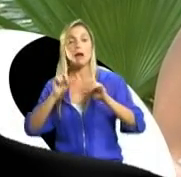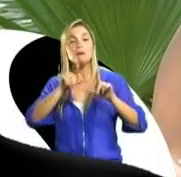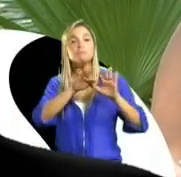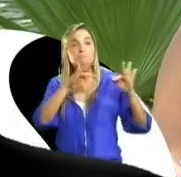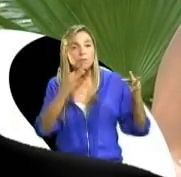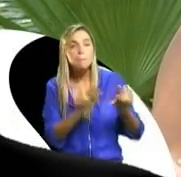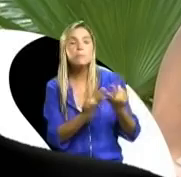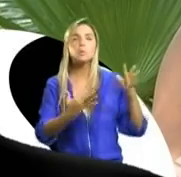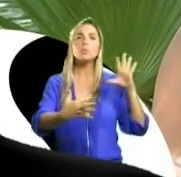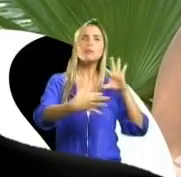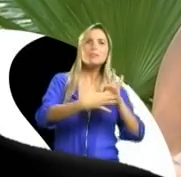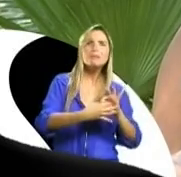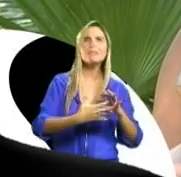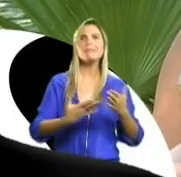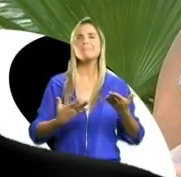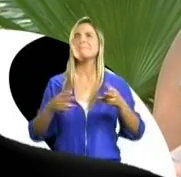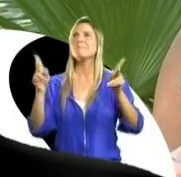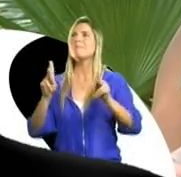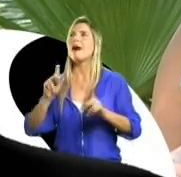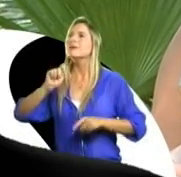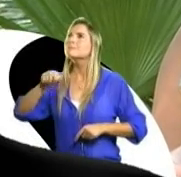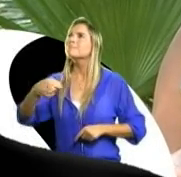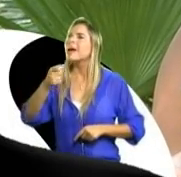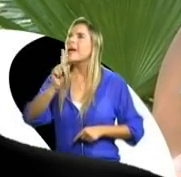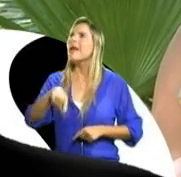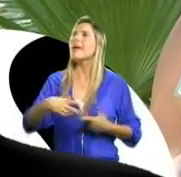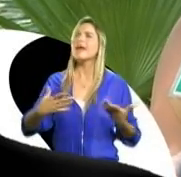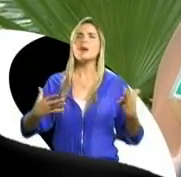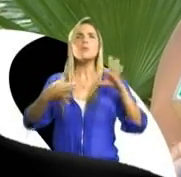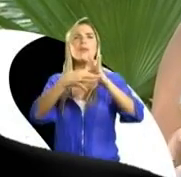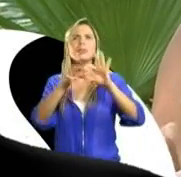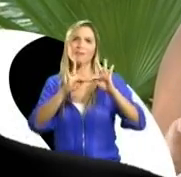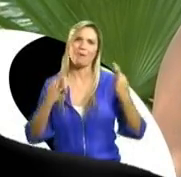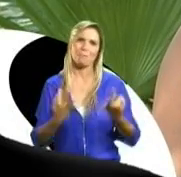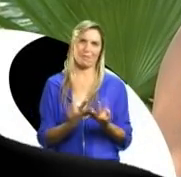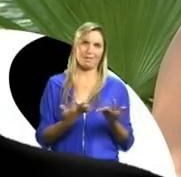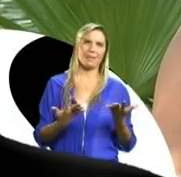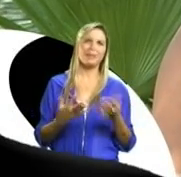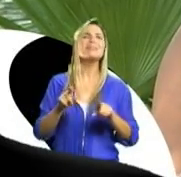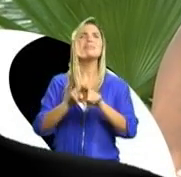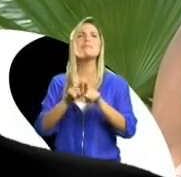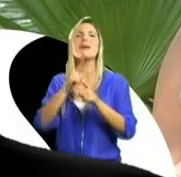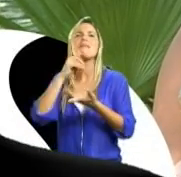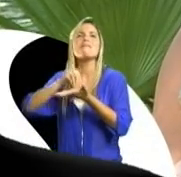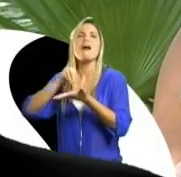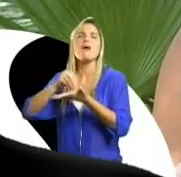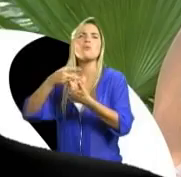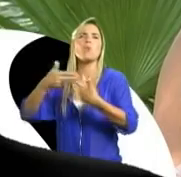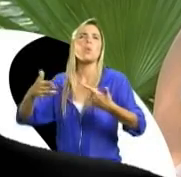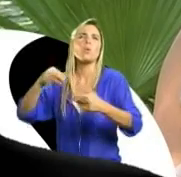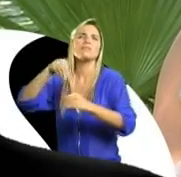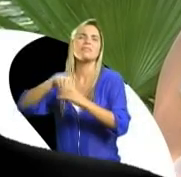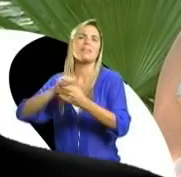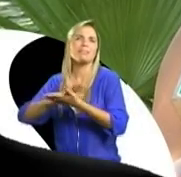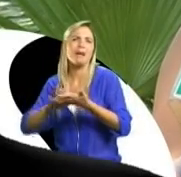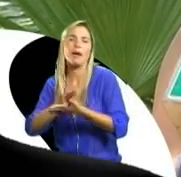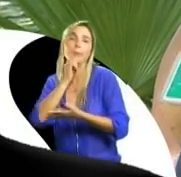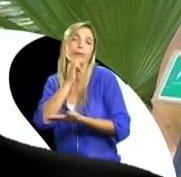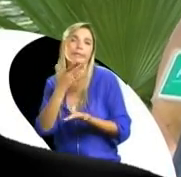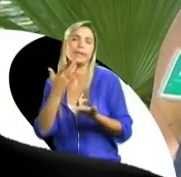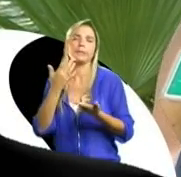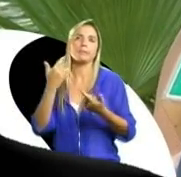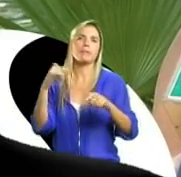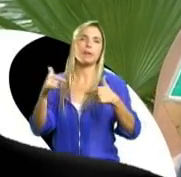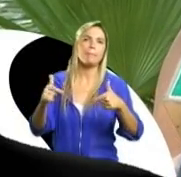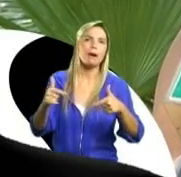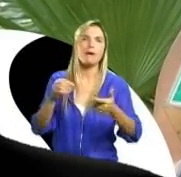né, porque se a gente não tem união na família, não tem paz, mas se falta também as coisas do dia a dia pra gente, um emprego, isso também a